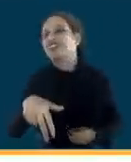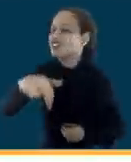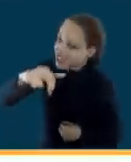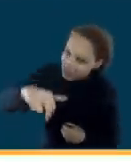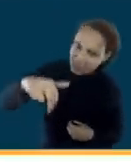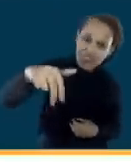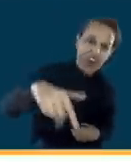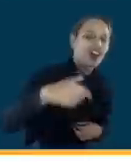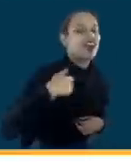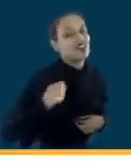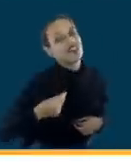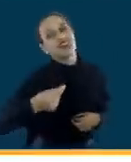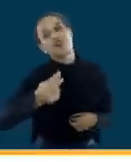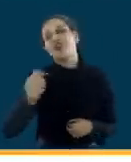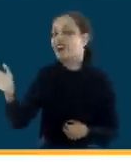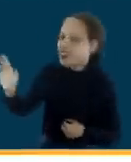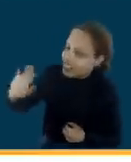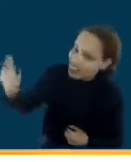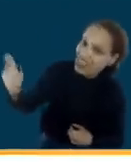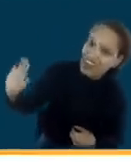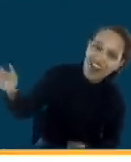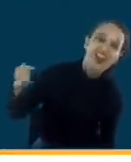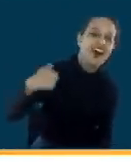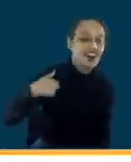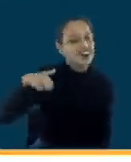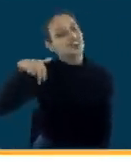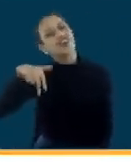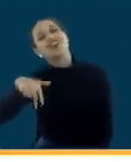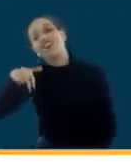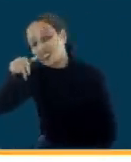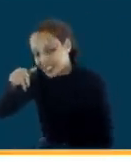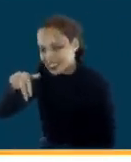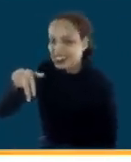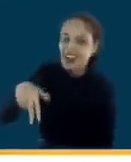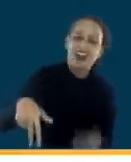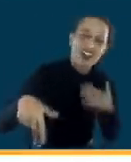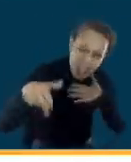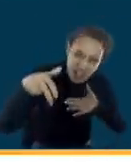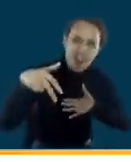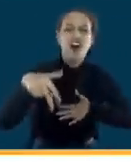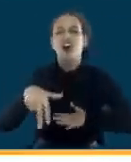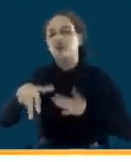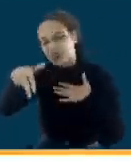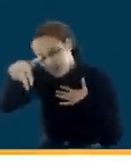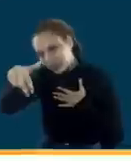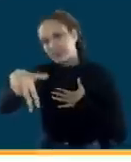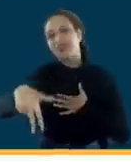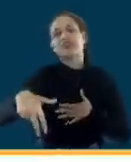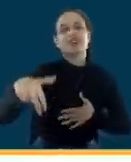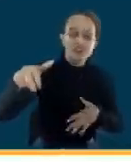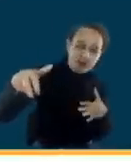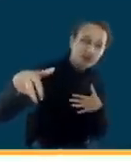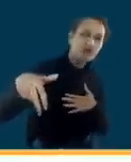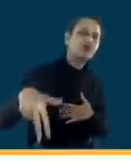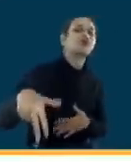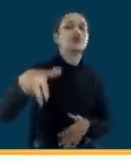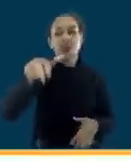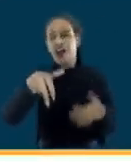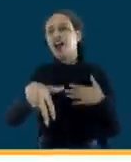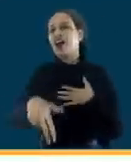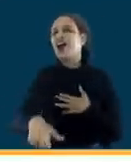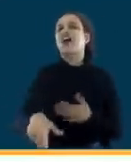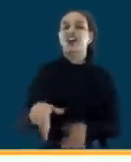vou embora, vou caminhando devagar, é devagar, vou caminhando devagar.